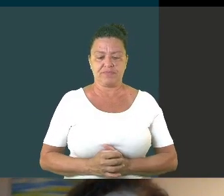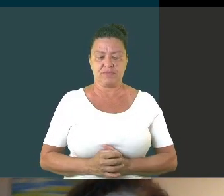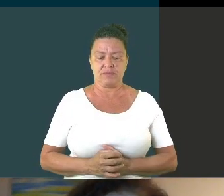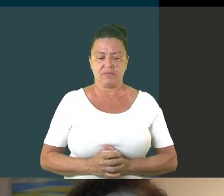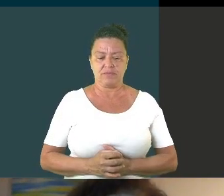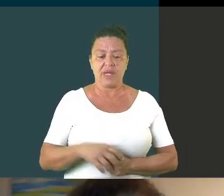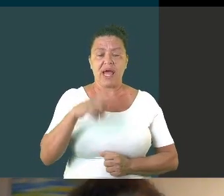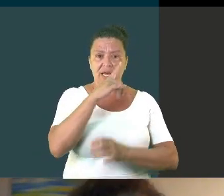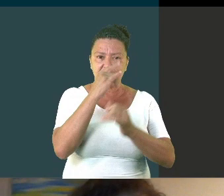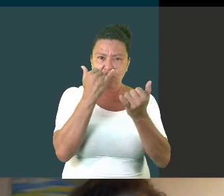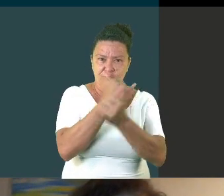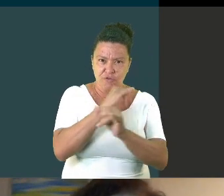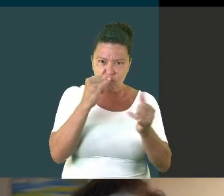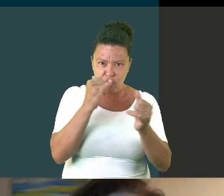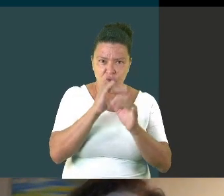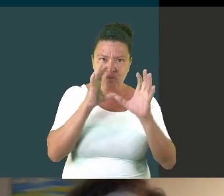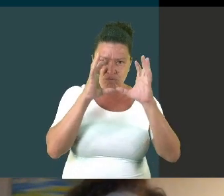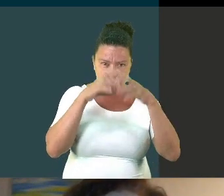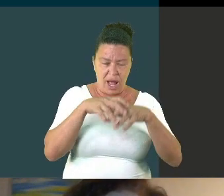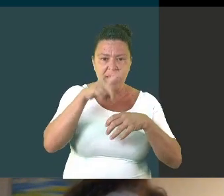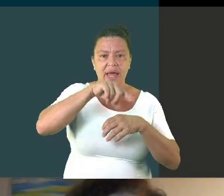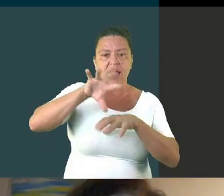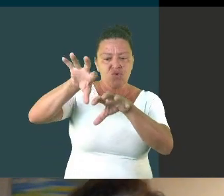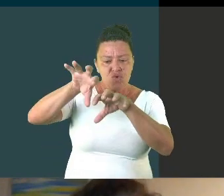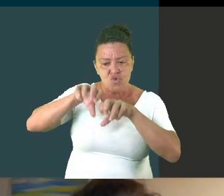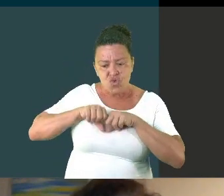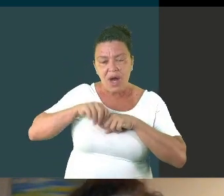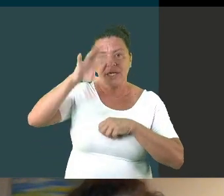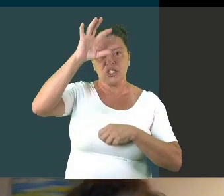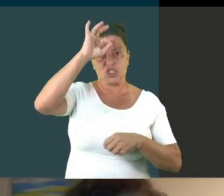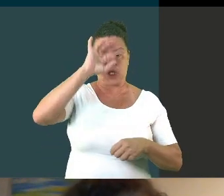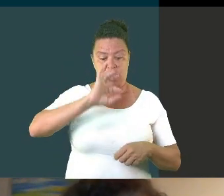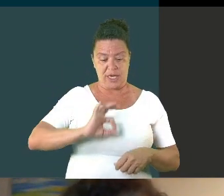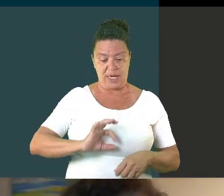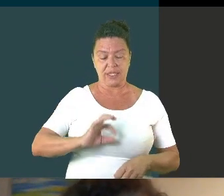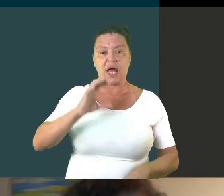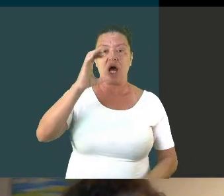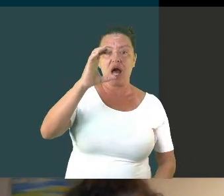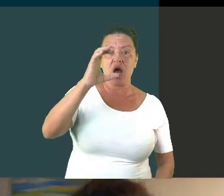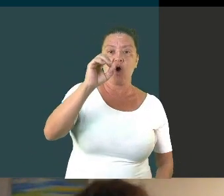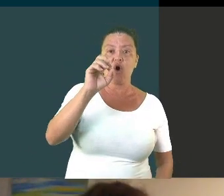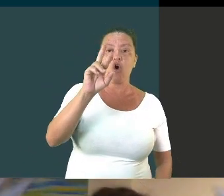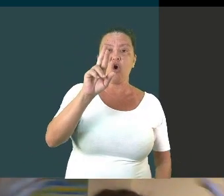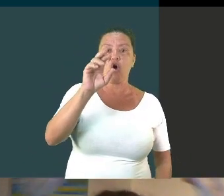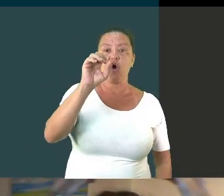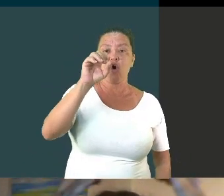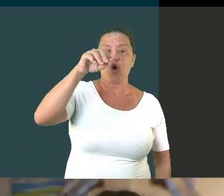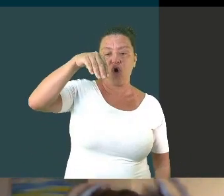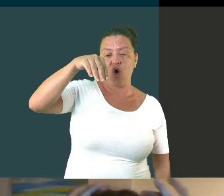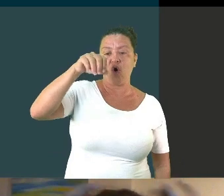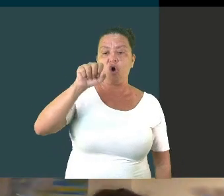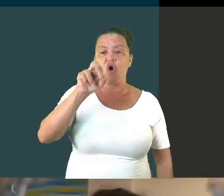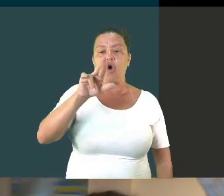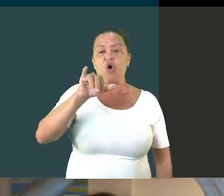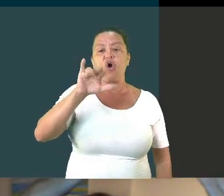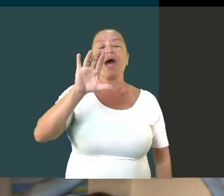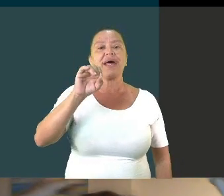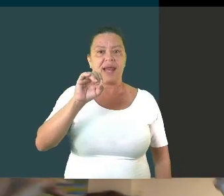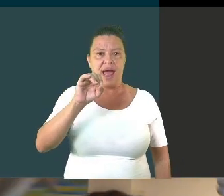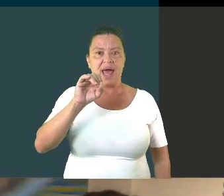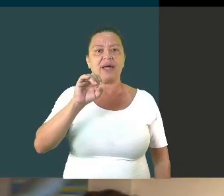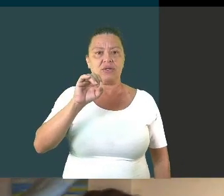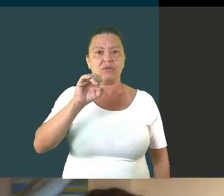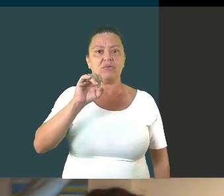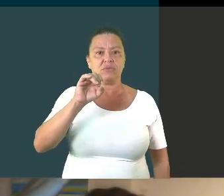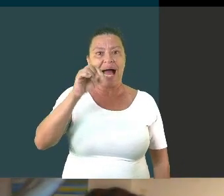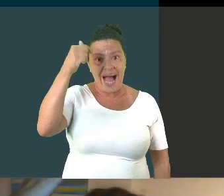esse fluido cósmico, ele é absorvido pelo chakra coronário. O chakra coronário é o que fica no